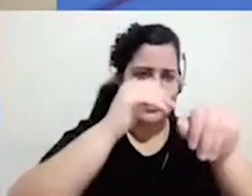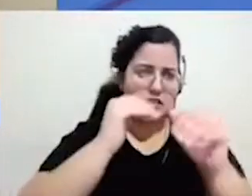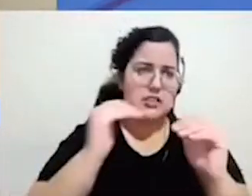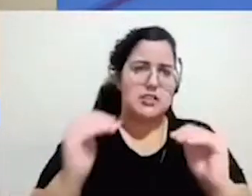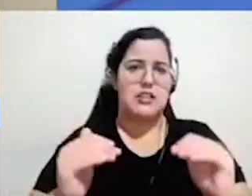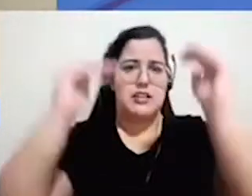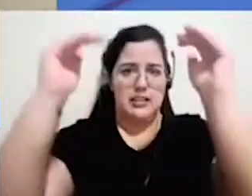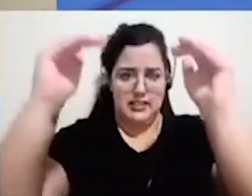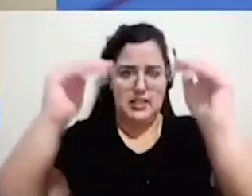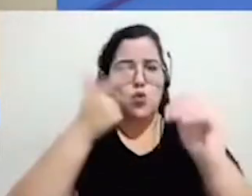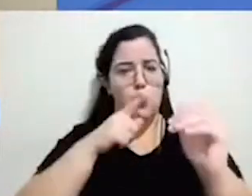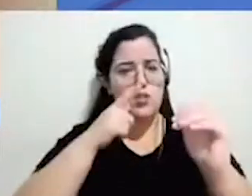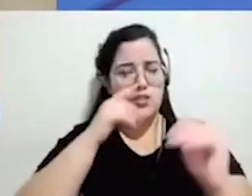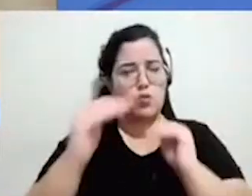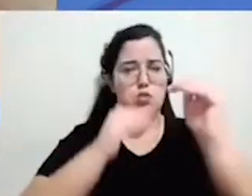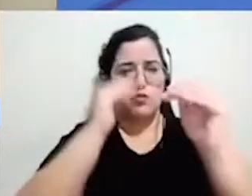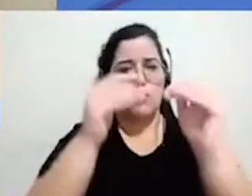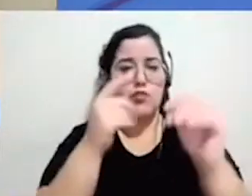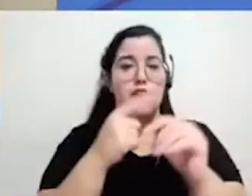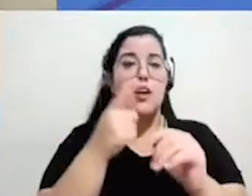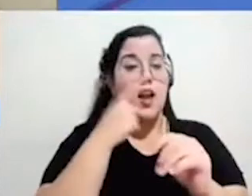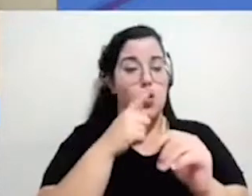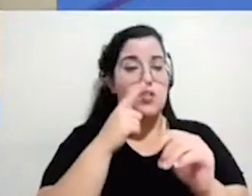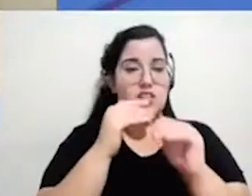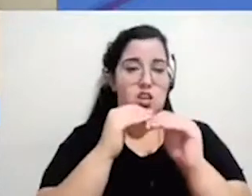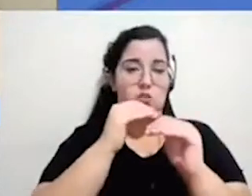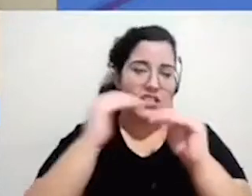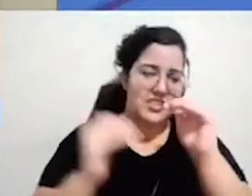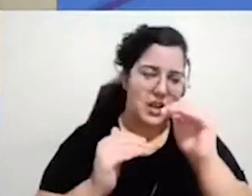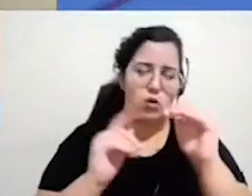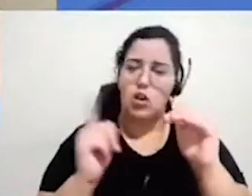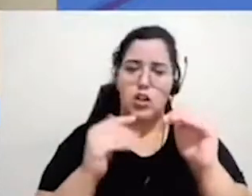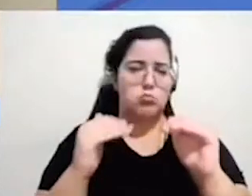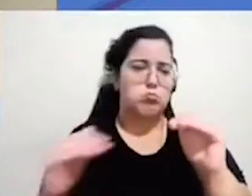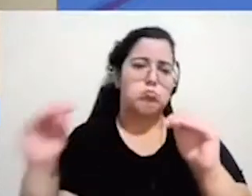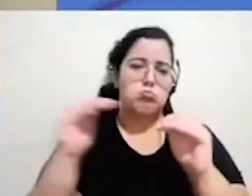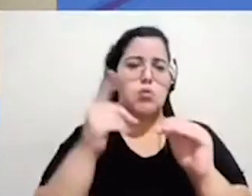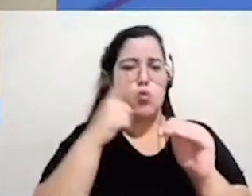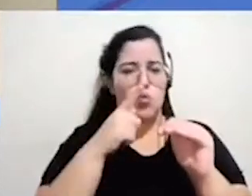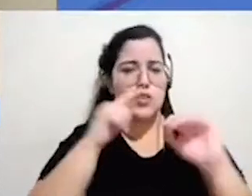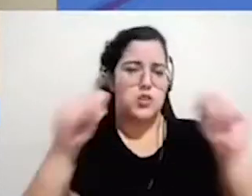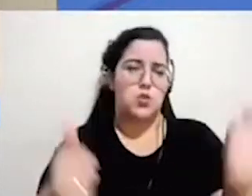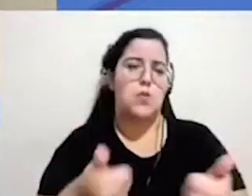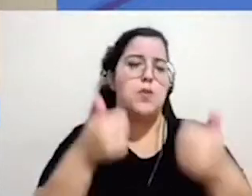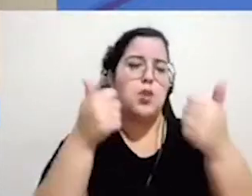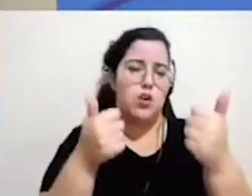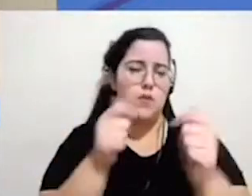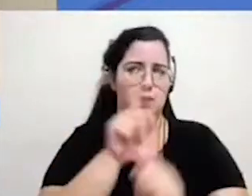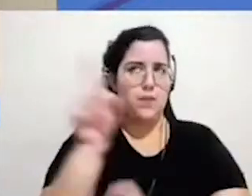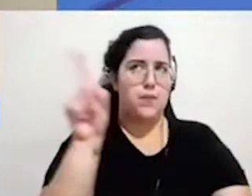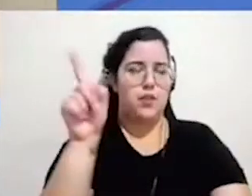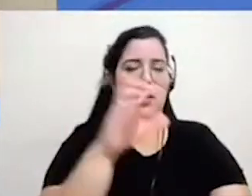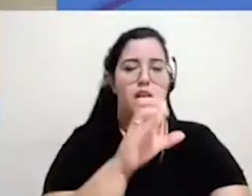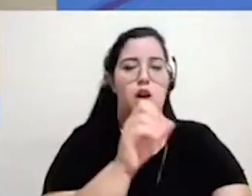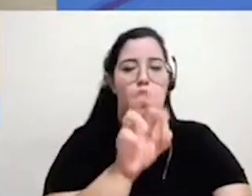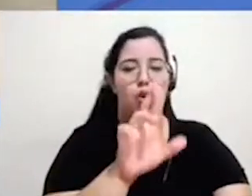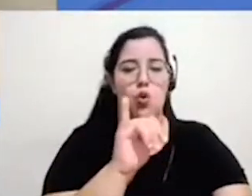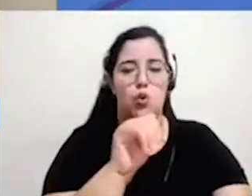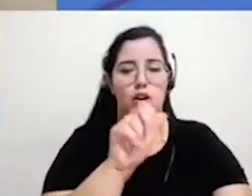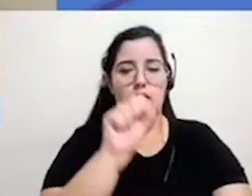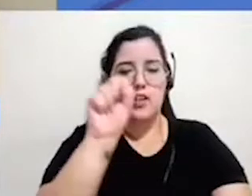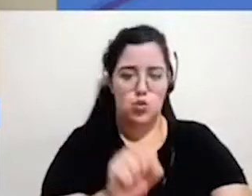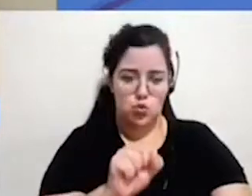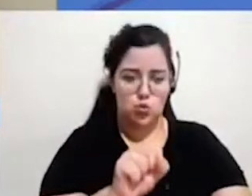desigualdade, entendeu? Uma vez, o depoimento do ministro da Coreia do Sul falou: nós saímos de um